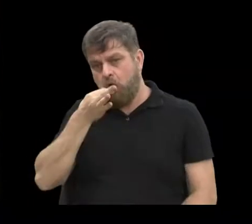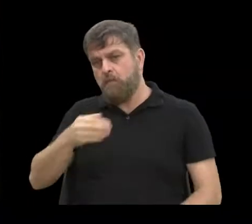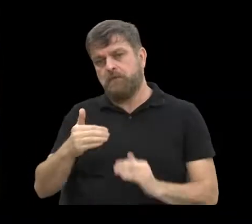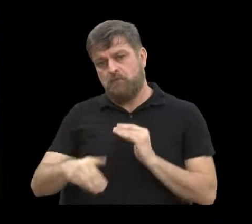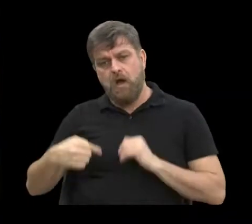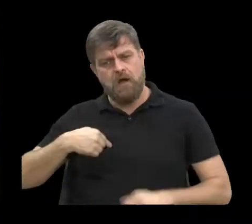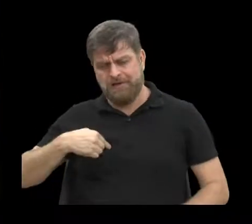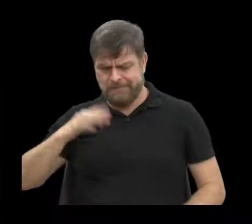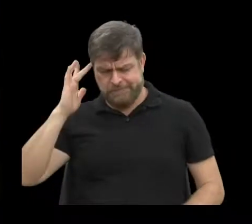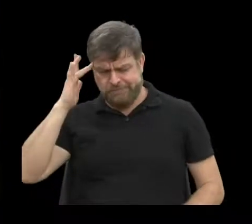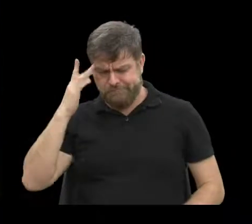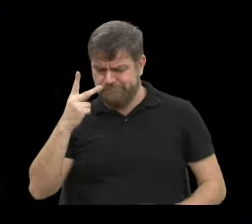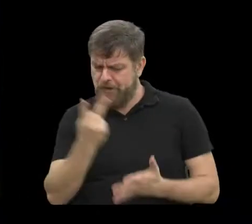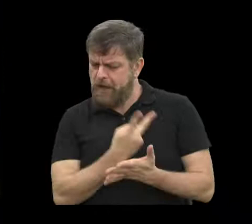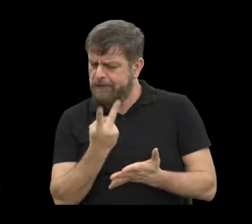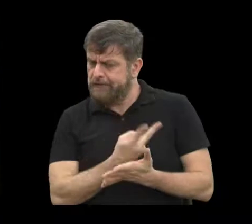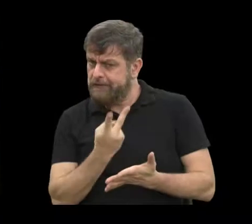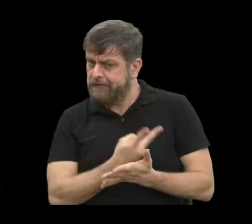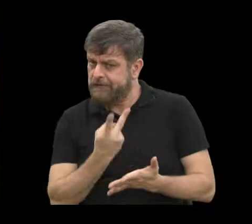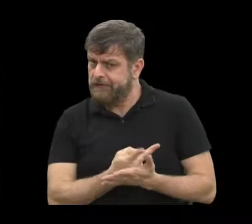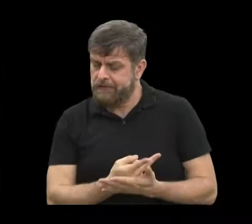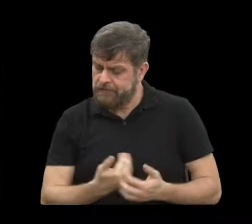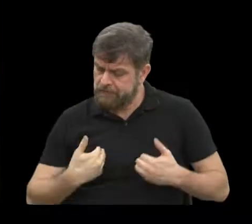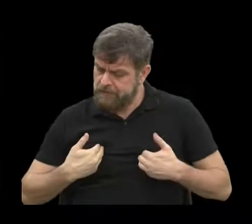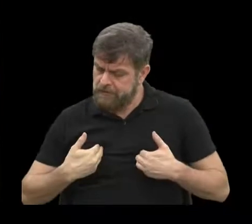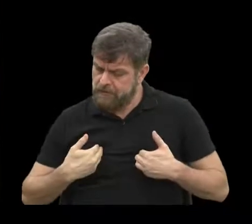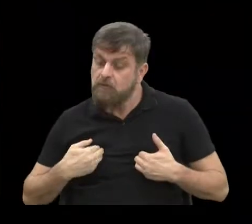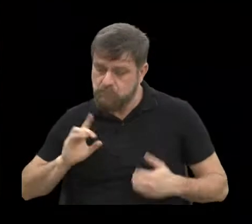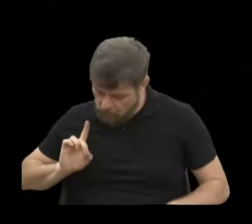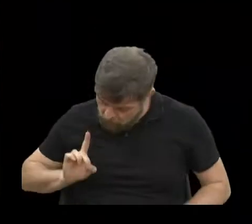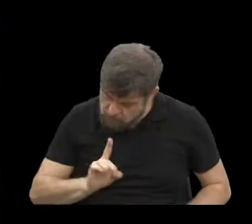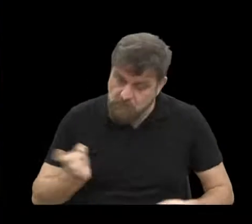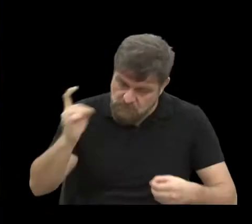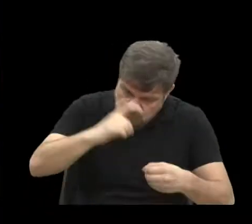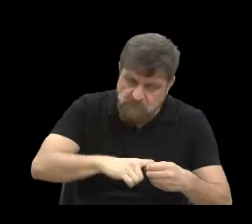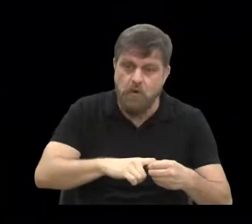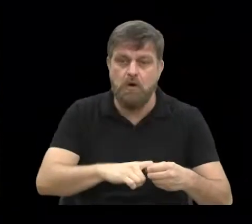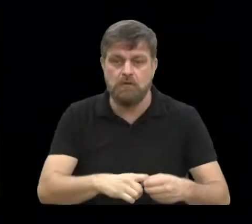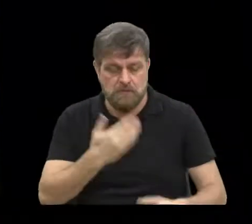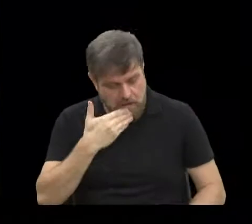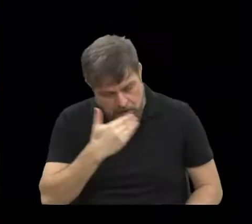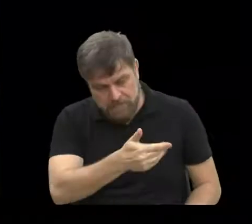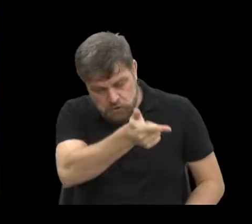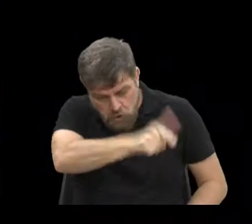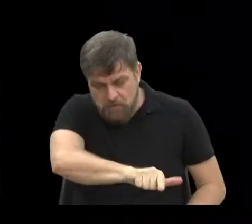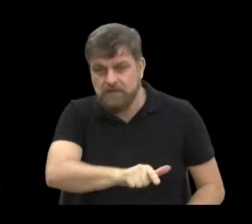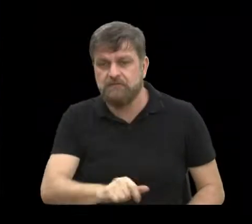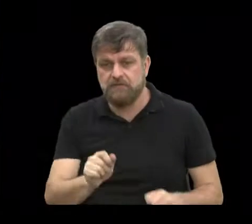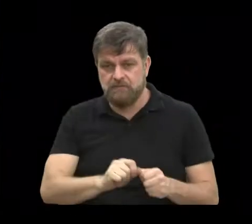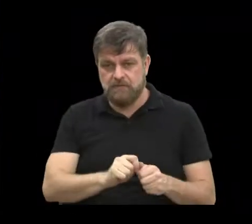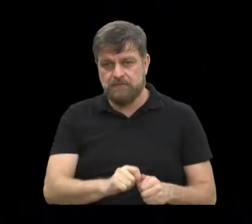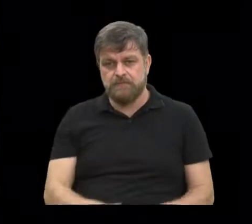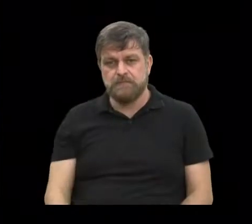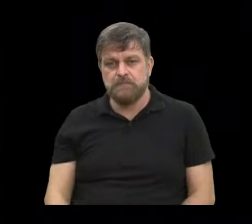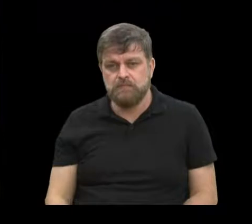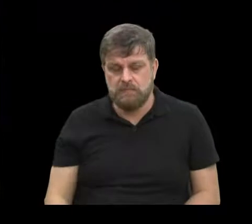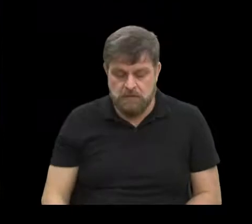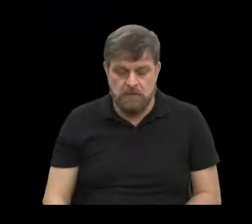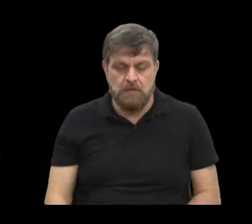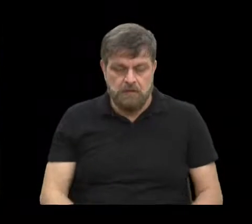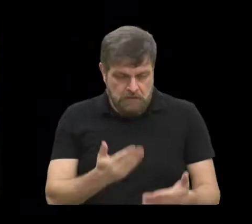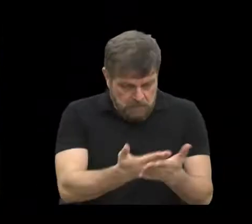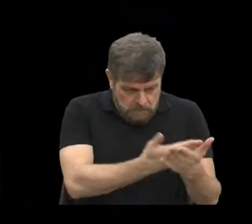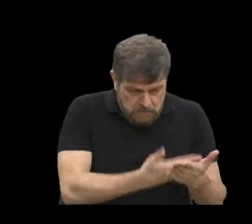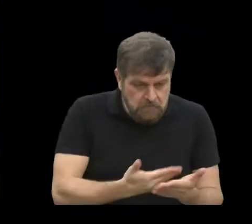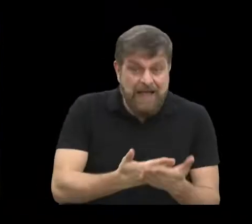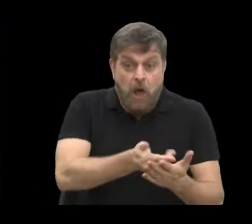que tem algum erro nessa análise, entrem com o recurso e o processo ele é revisto, tá